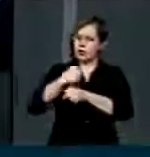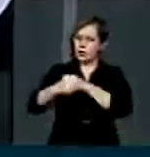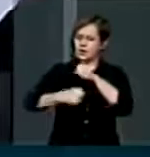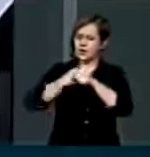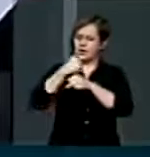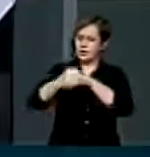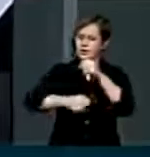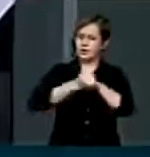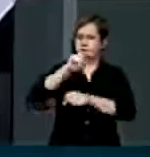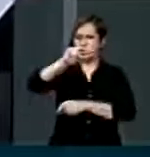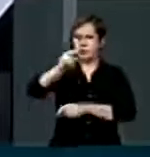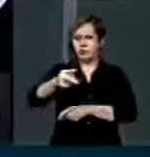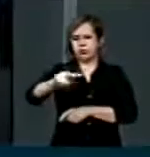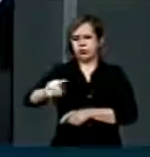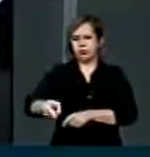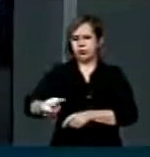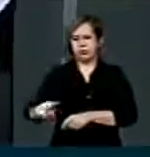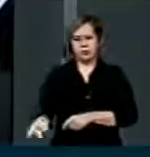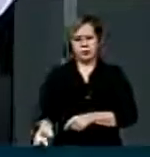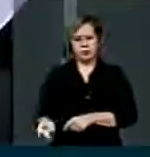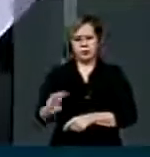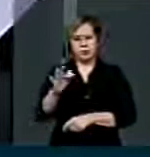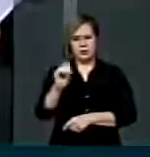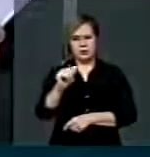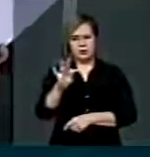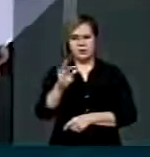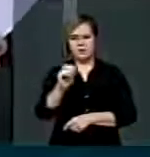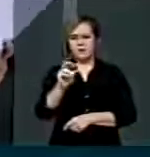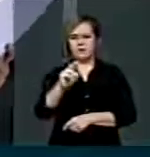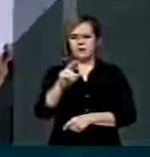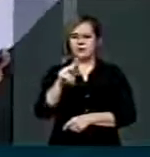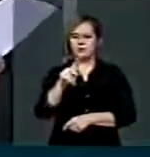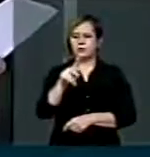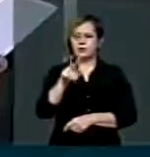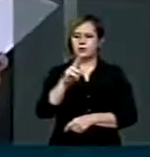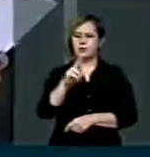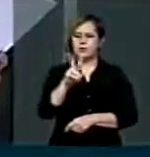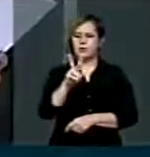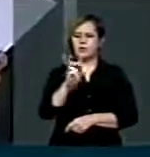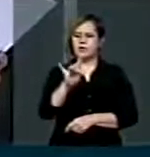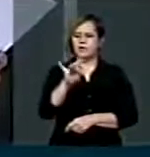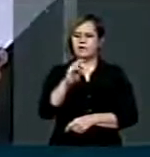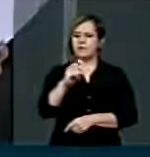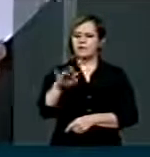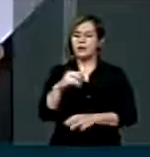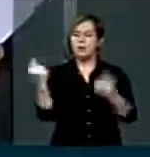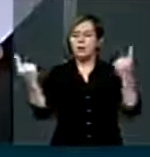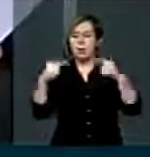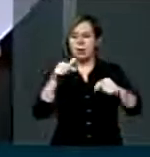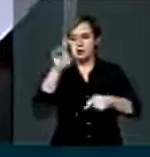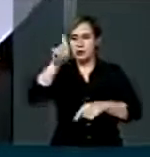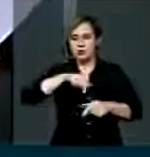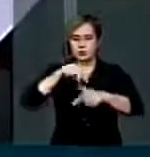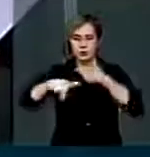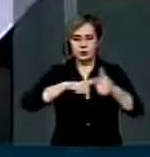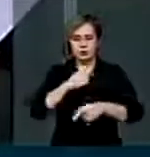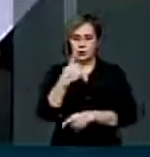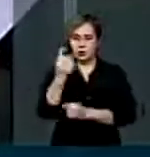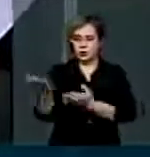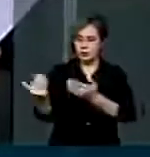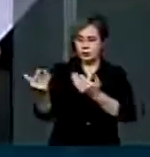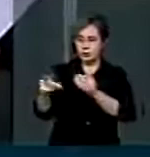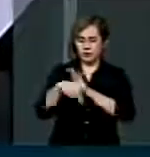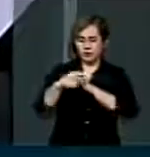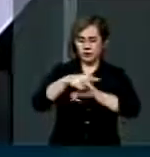O fator previdenciário é uma das medidas mais violentas contra os direitos dos trabalhadores. Um jovem que num país como o